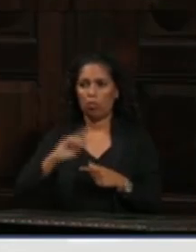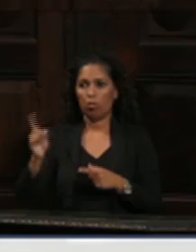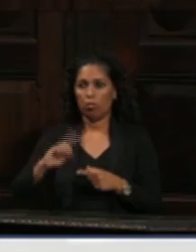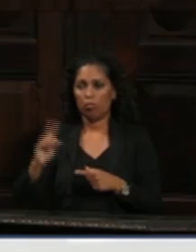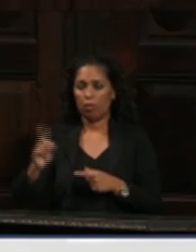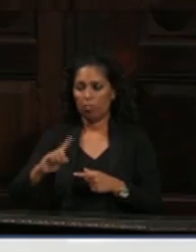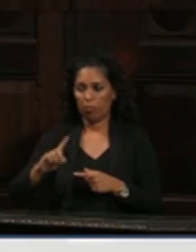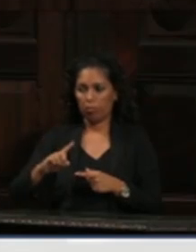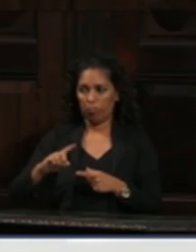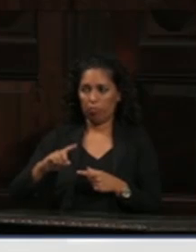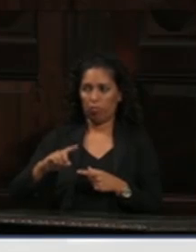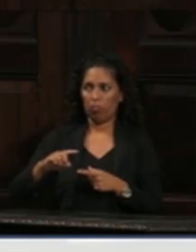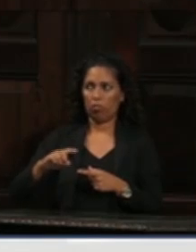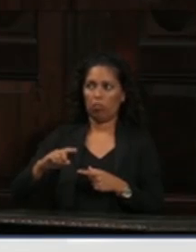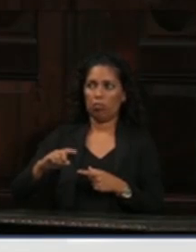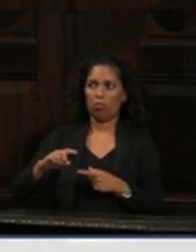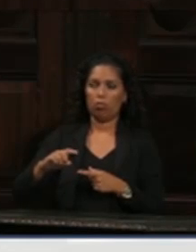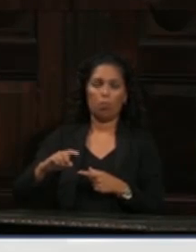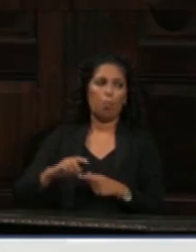regimentalmente.